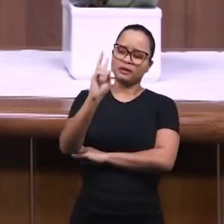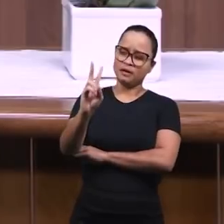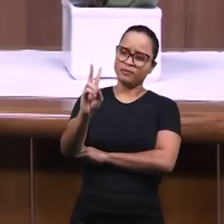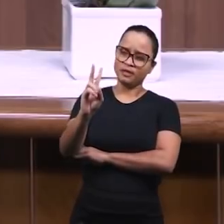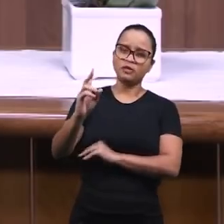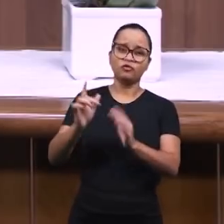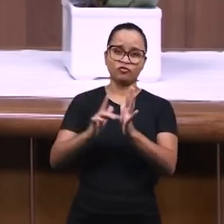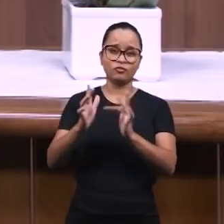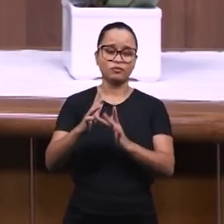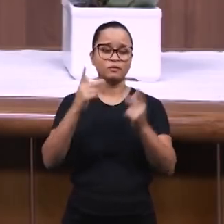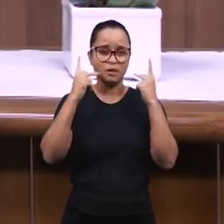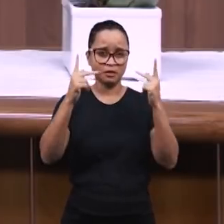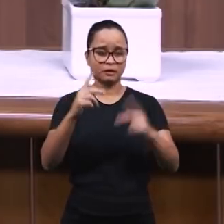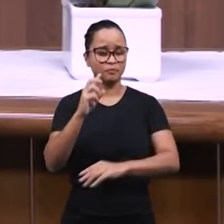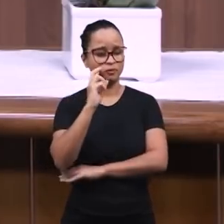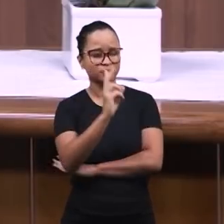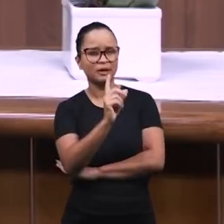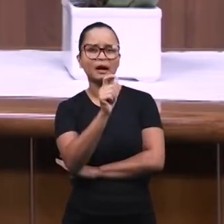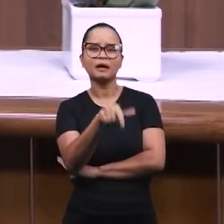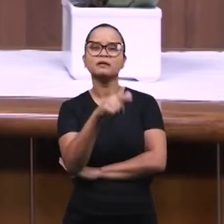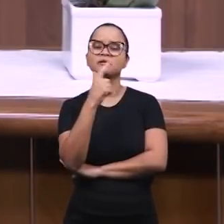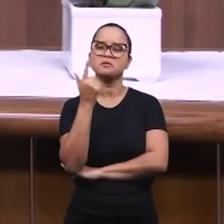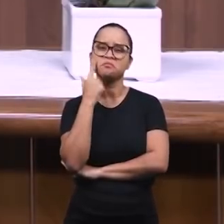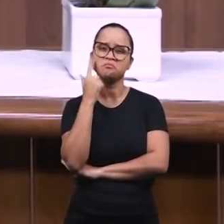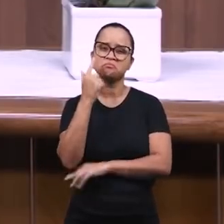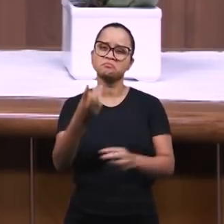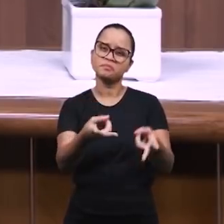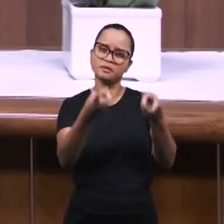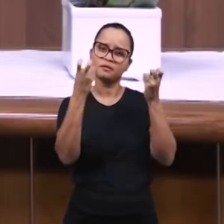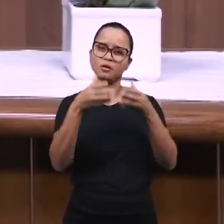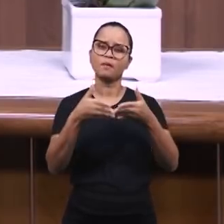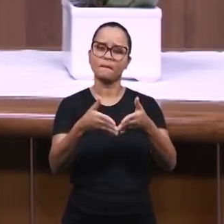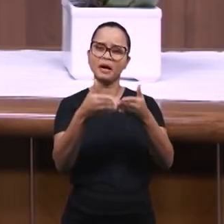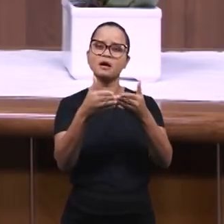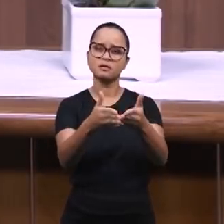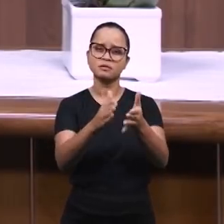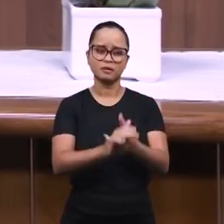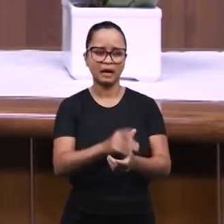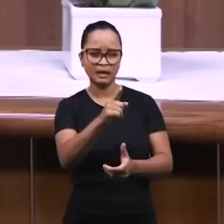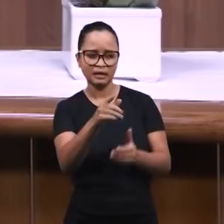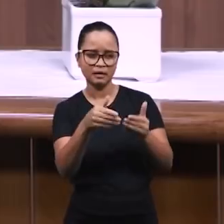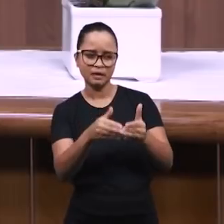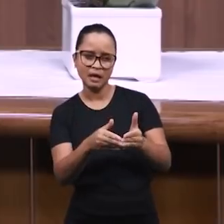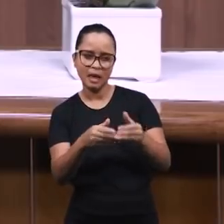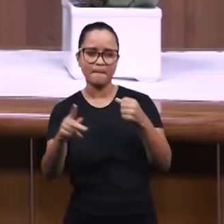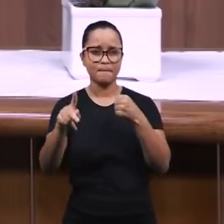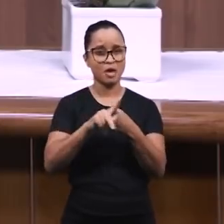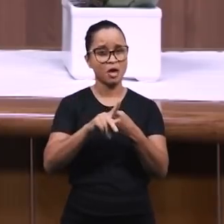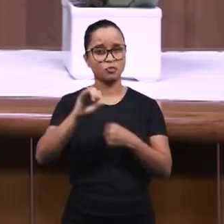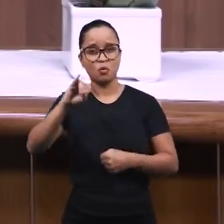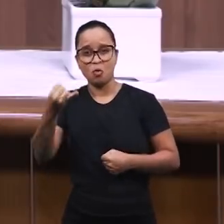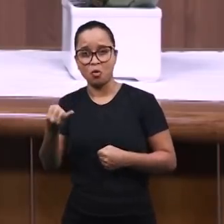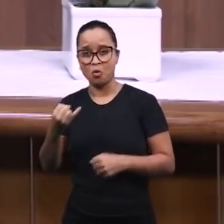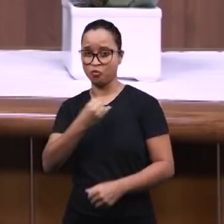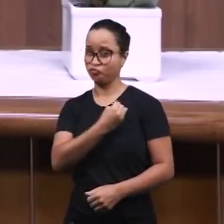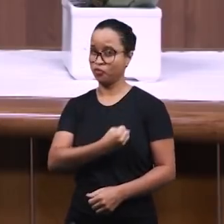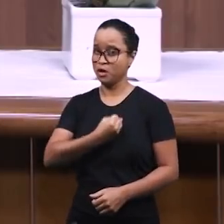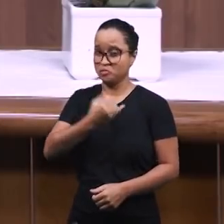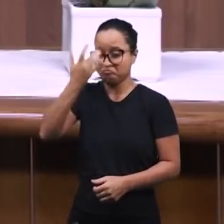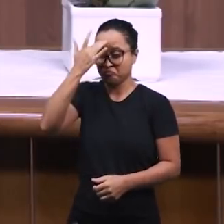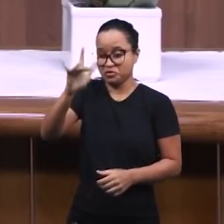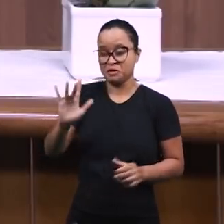cena, ele podia rapidamente identificar aquele barco. Aquele barco é de Pedro ou é de João?